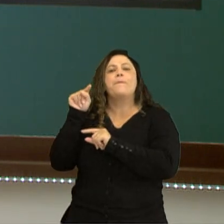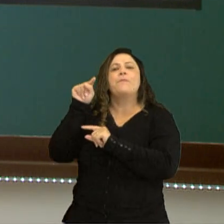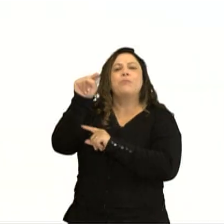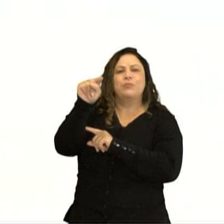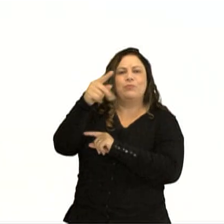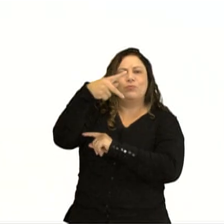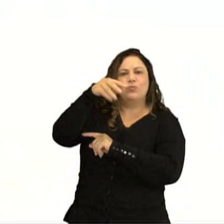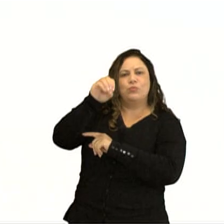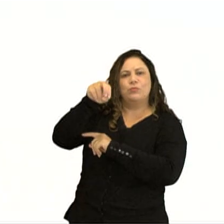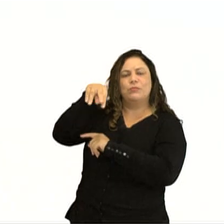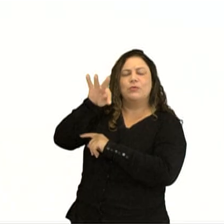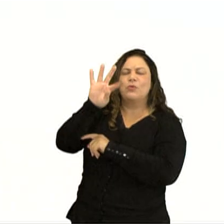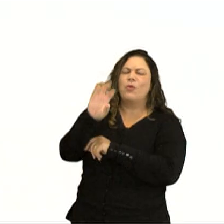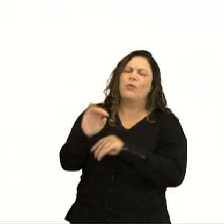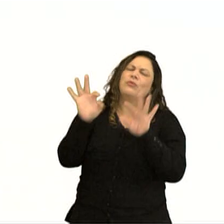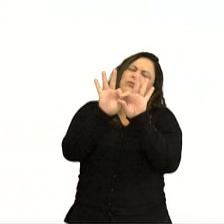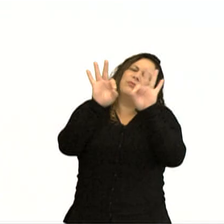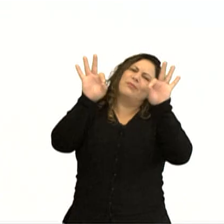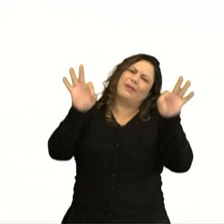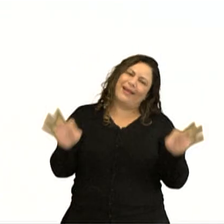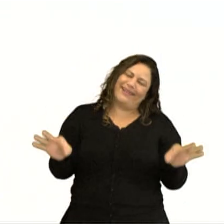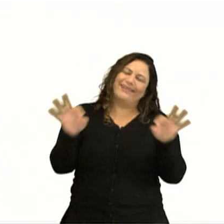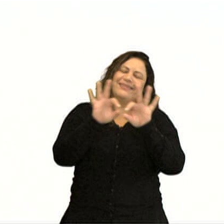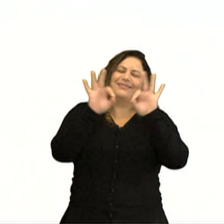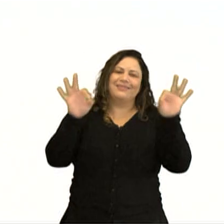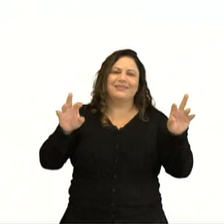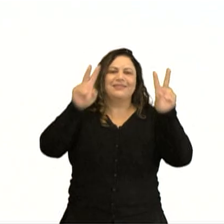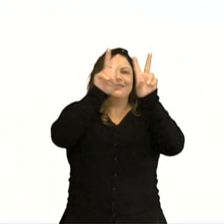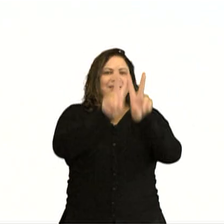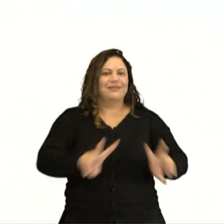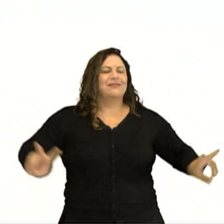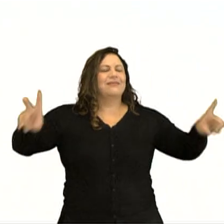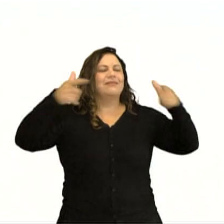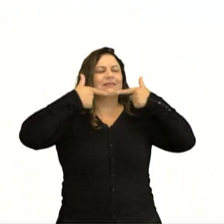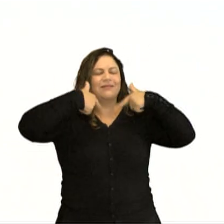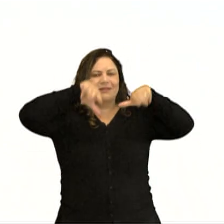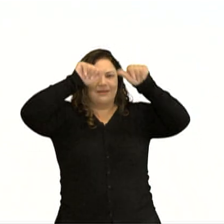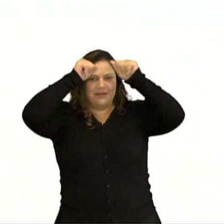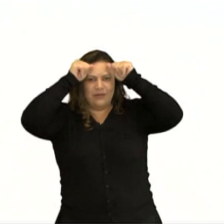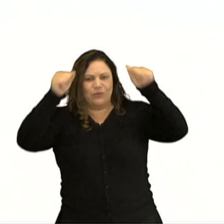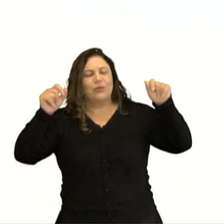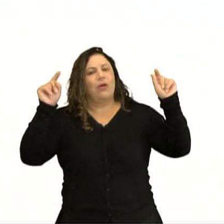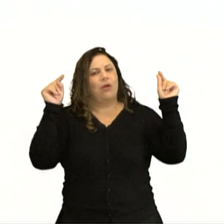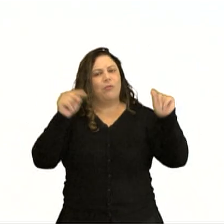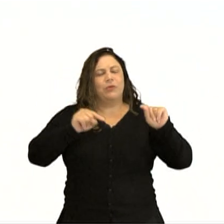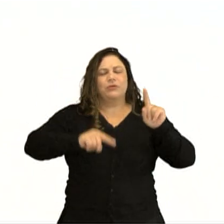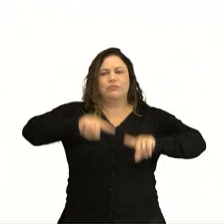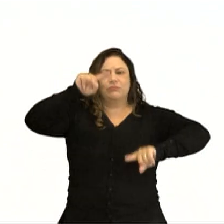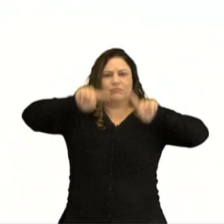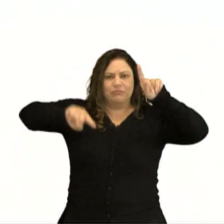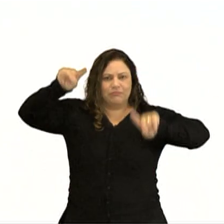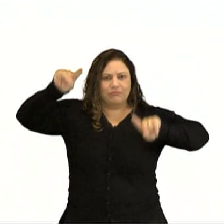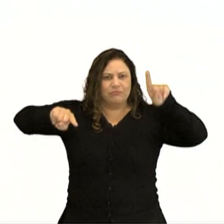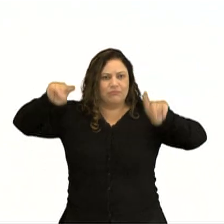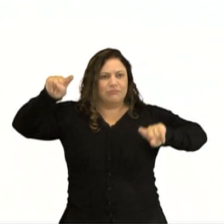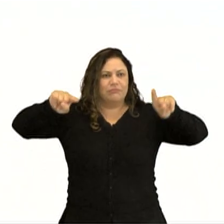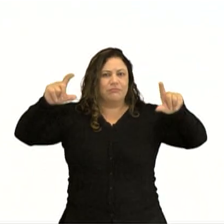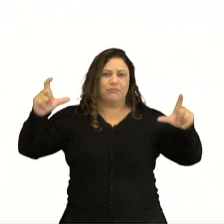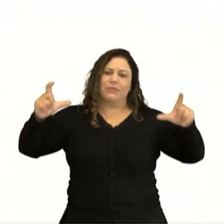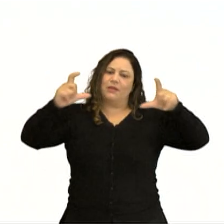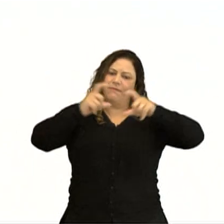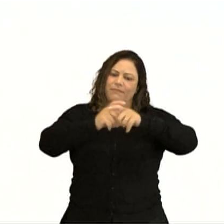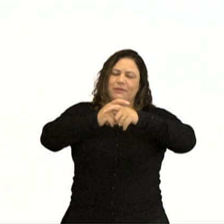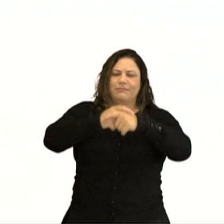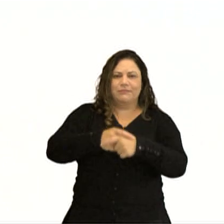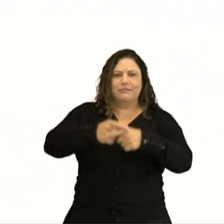elemento mais simples da linguagem visual. O ponto nas representações visuais podem variar de tamanho e cor, mas será que conseguimos